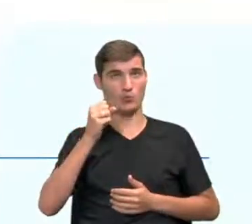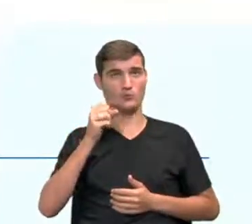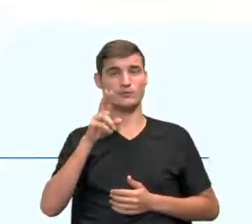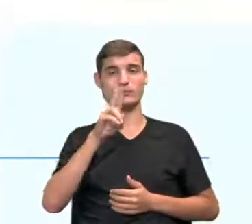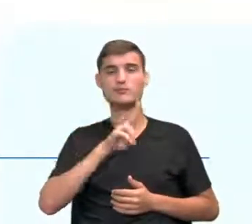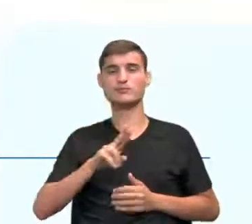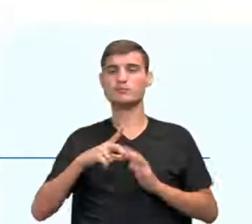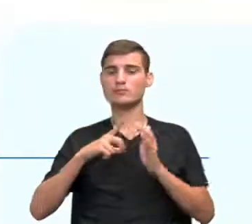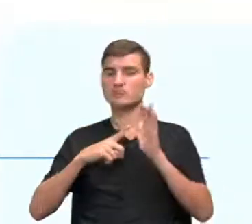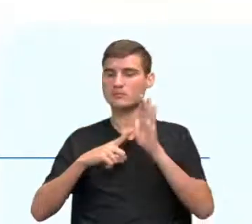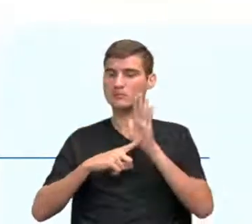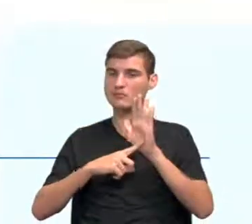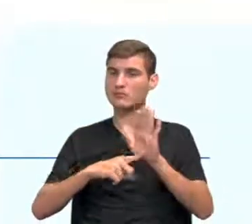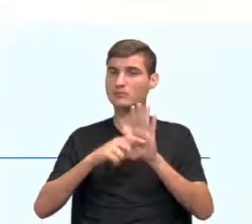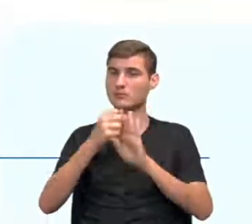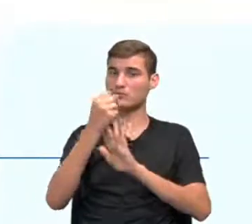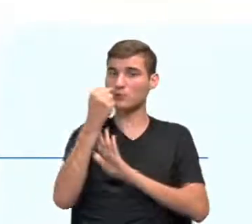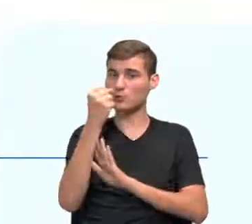ele